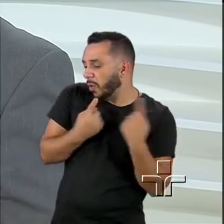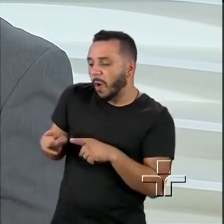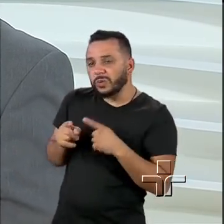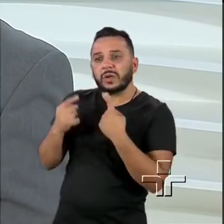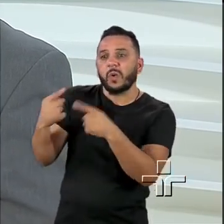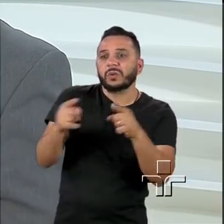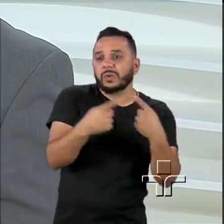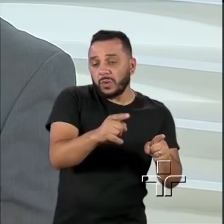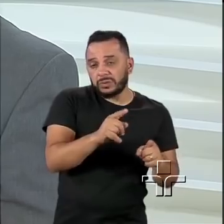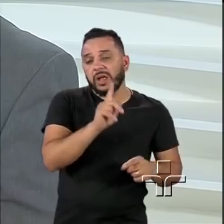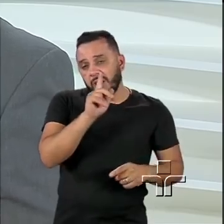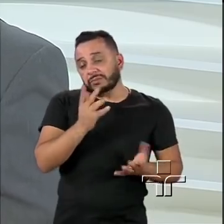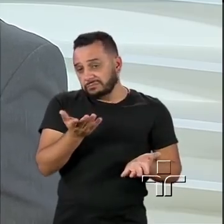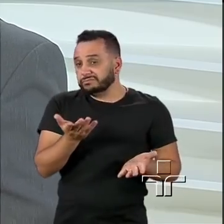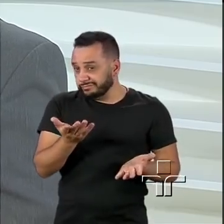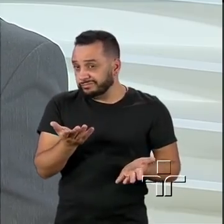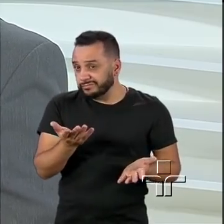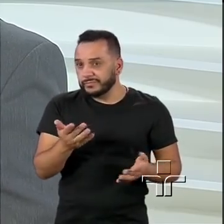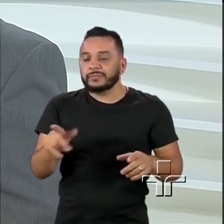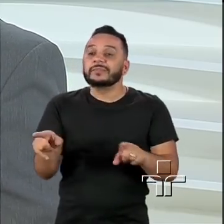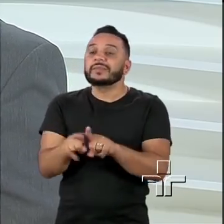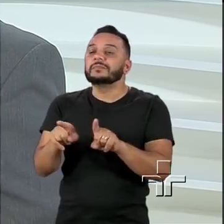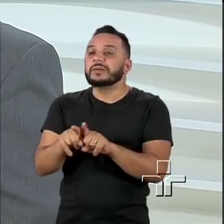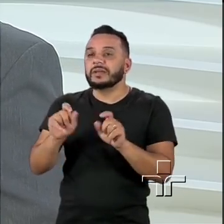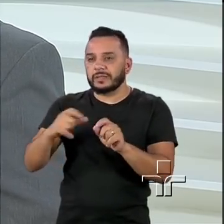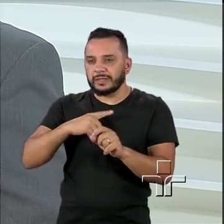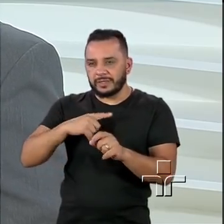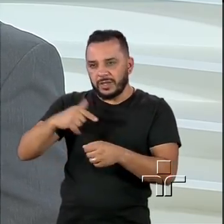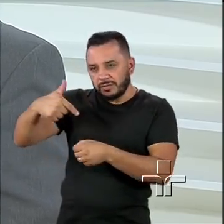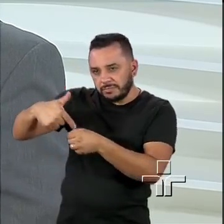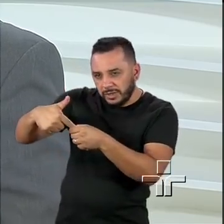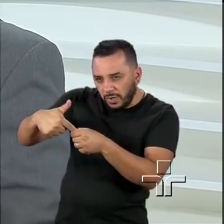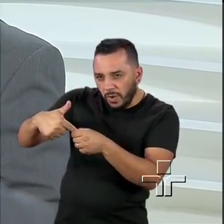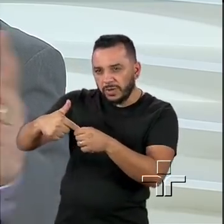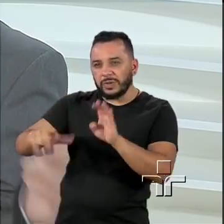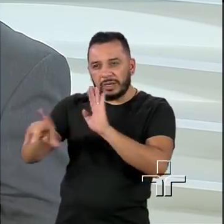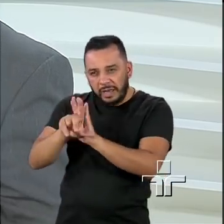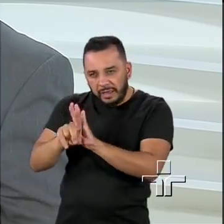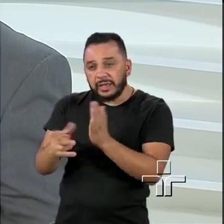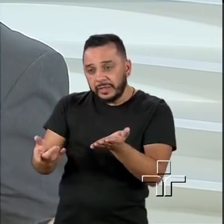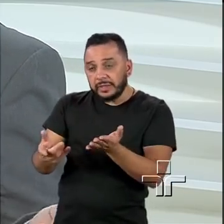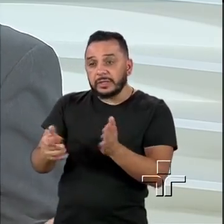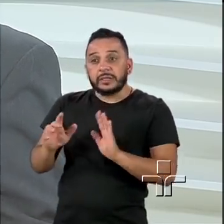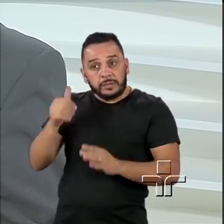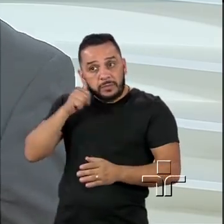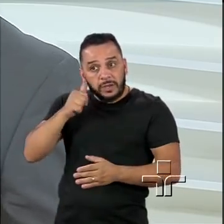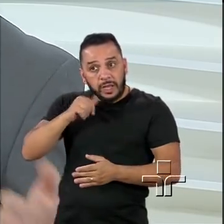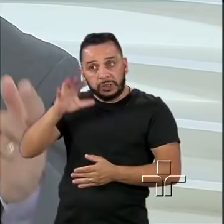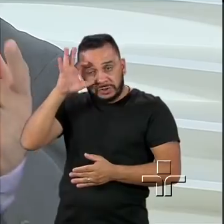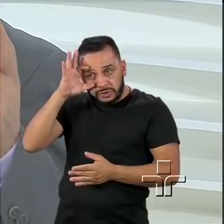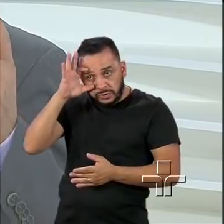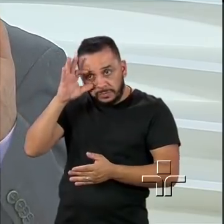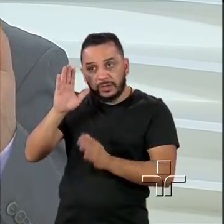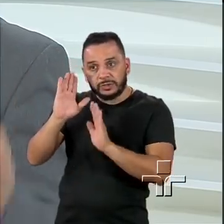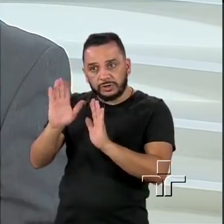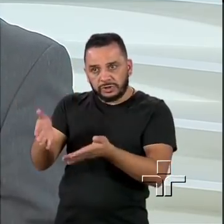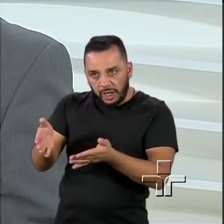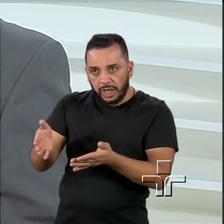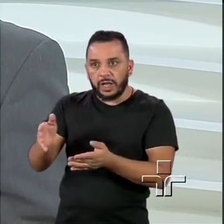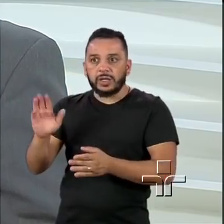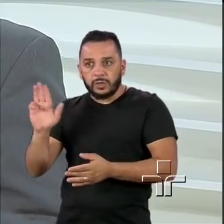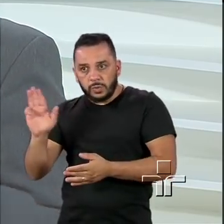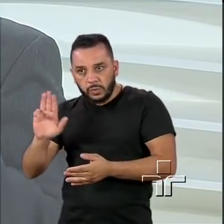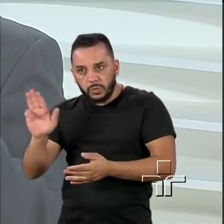Contra a mudança do marco regulatório do pré-sal, da lei do petróleo, que a presidenta Dilma, o presidente Lula, disse a riqueza